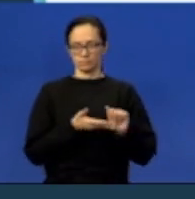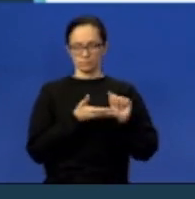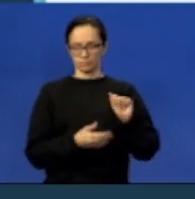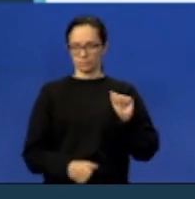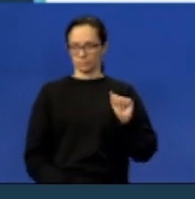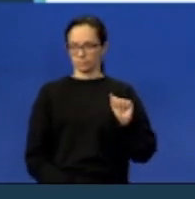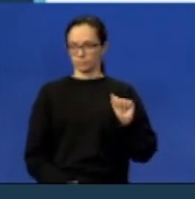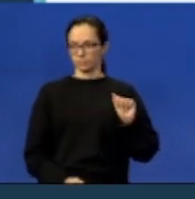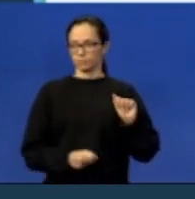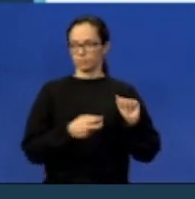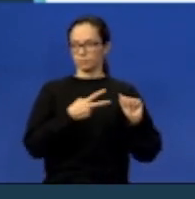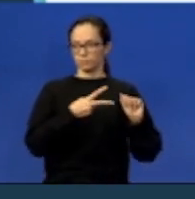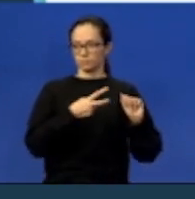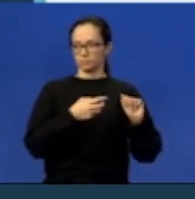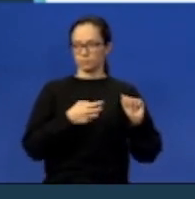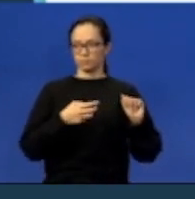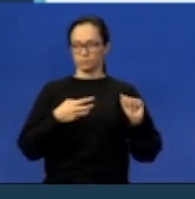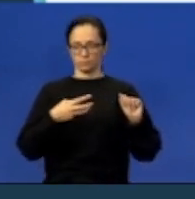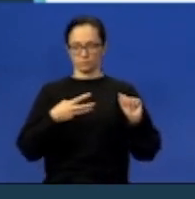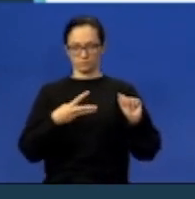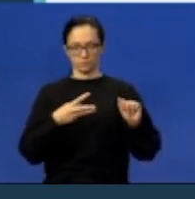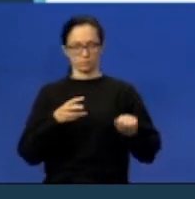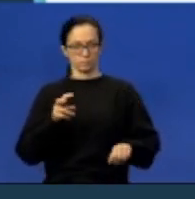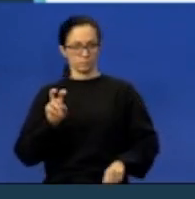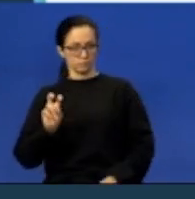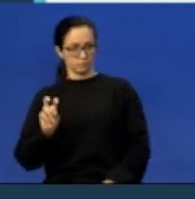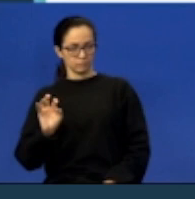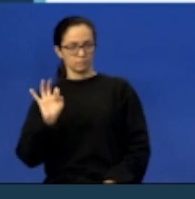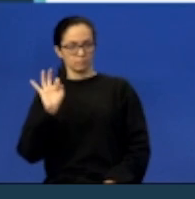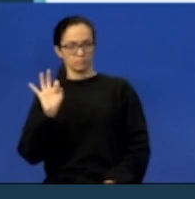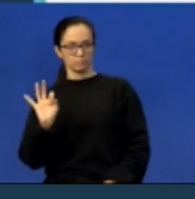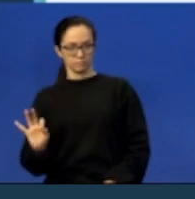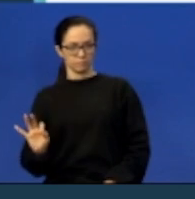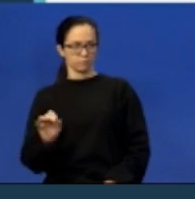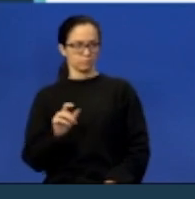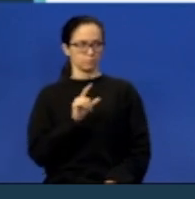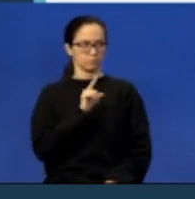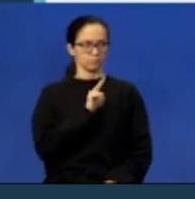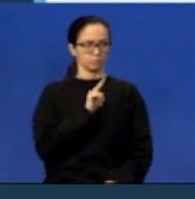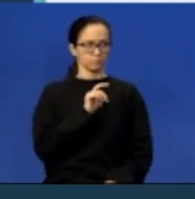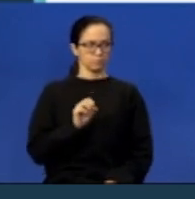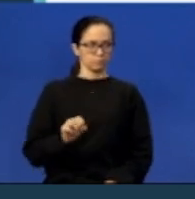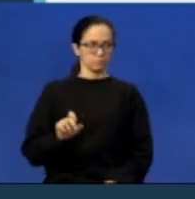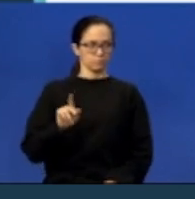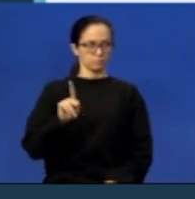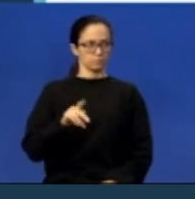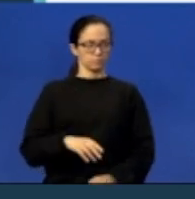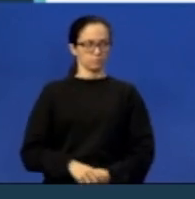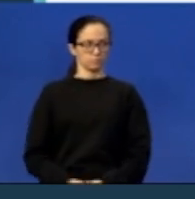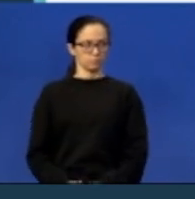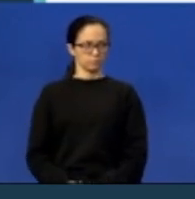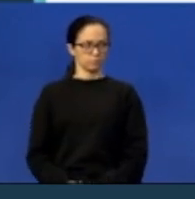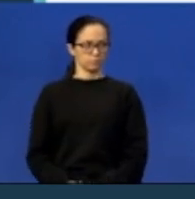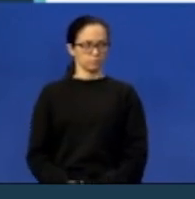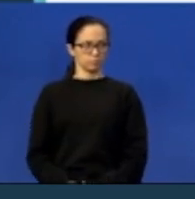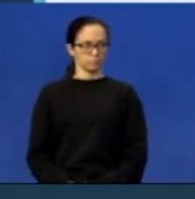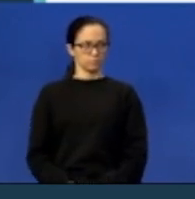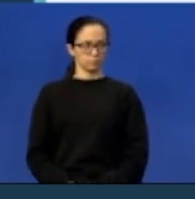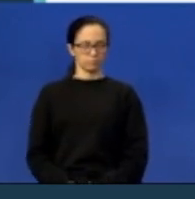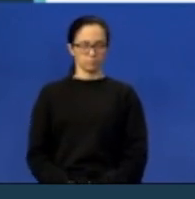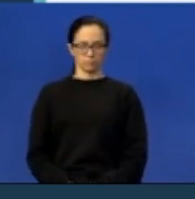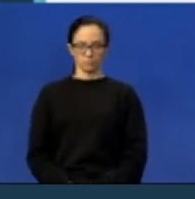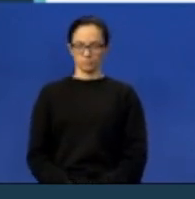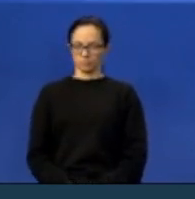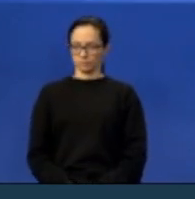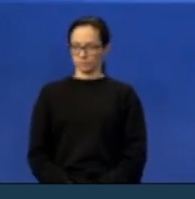resposta correta, né, a alternativa correta é a letra A. Então, estão corretos os itens 2, 3 e 5 referentes ao conteúdo